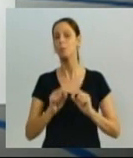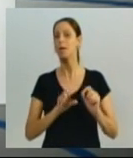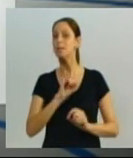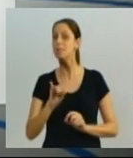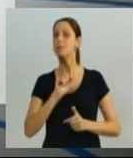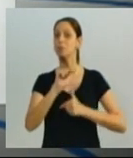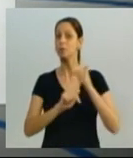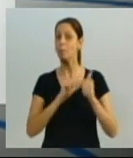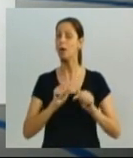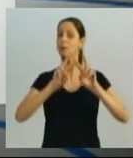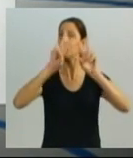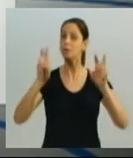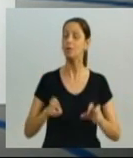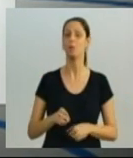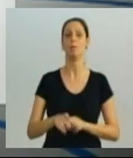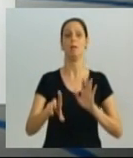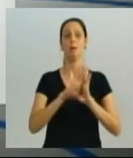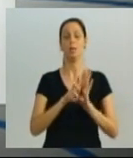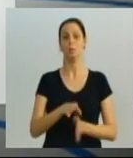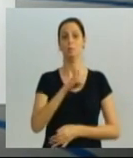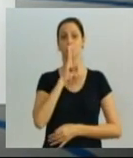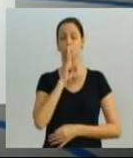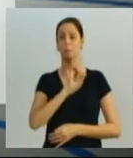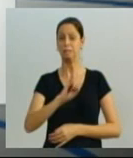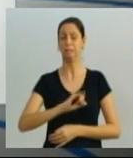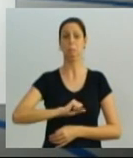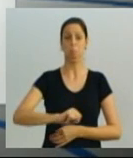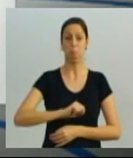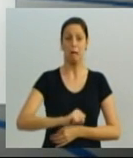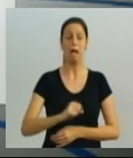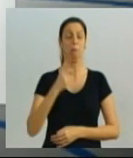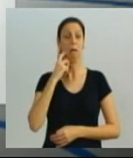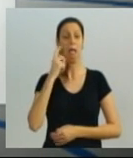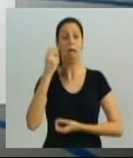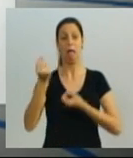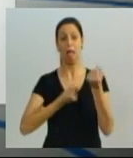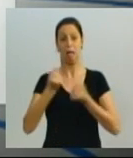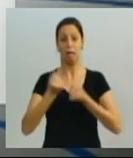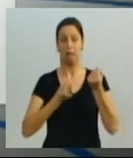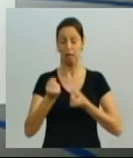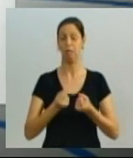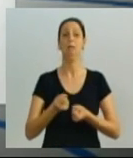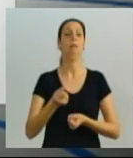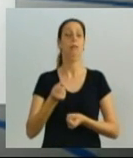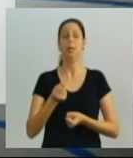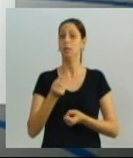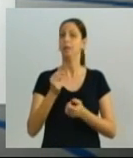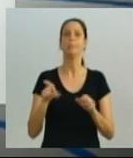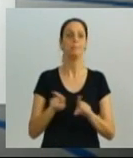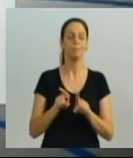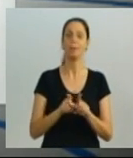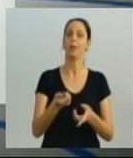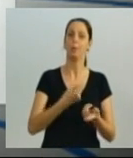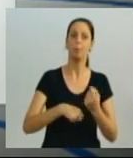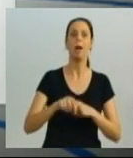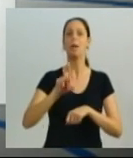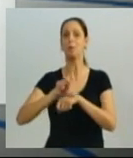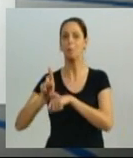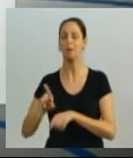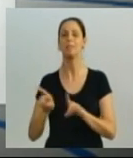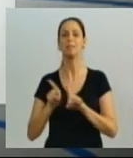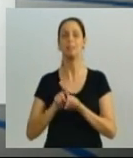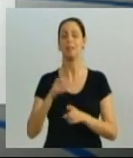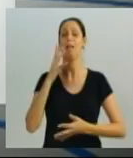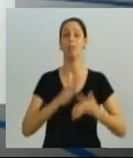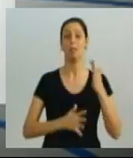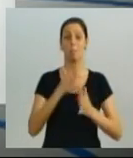lei do silêncio, e se nós queremos, por exemplo, ficamos irritados com aqueles carros de som que ainda no comércio e serviço nos incomodam no dia a dia,